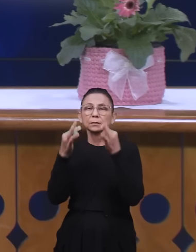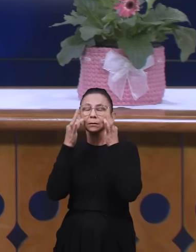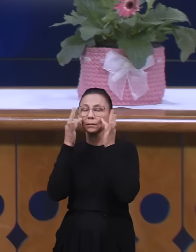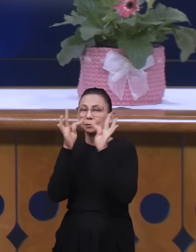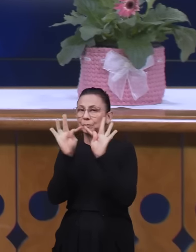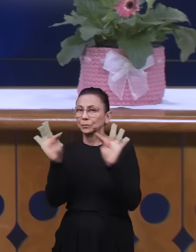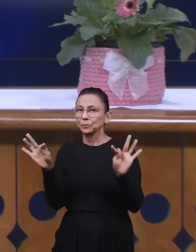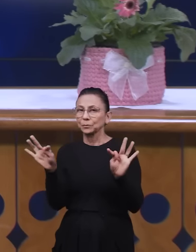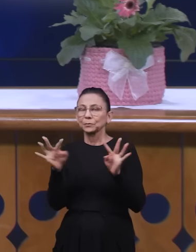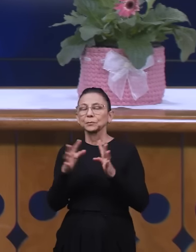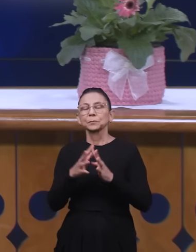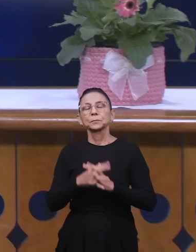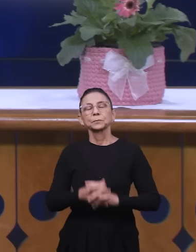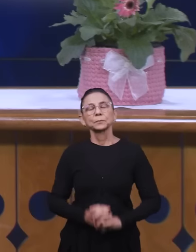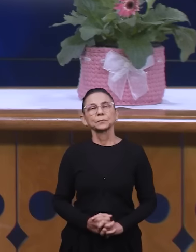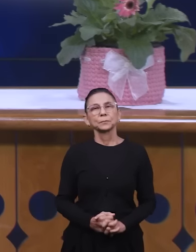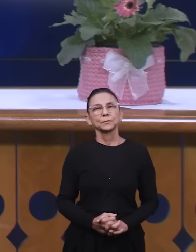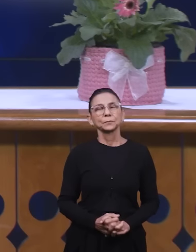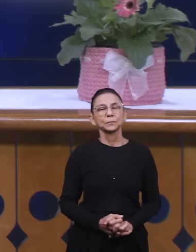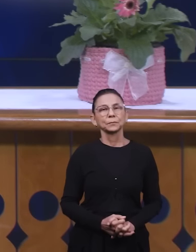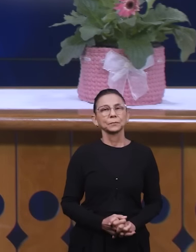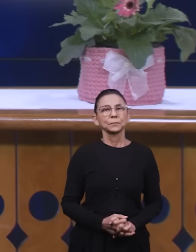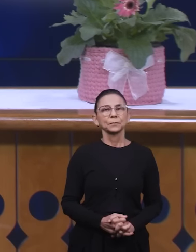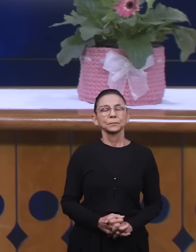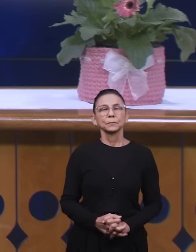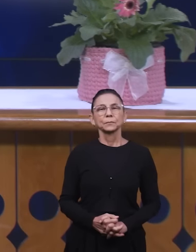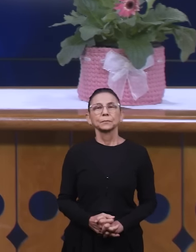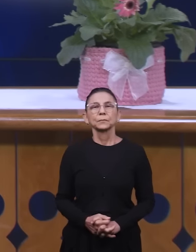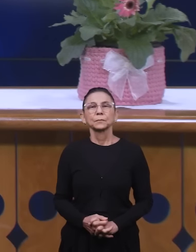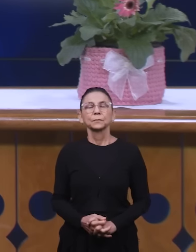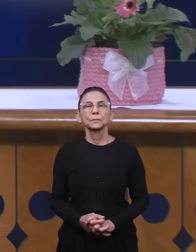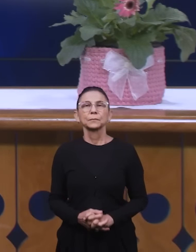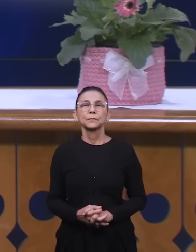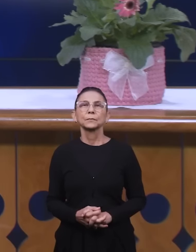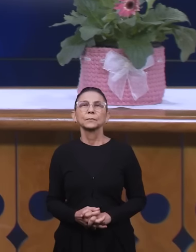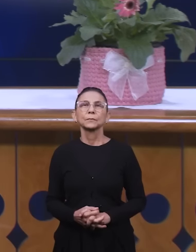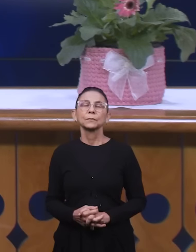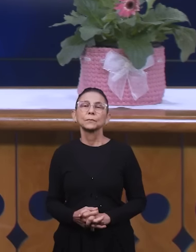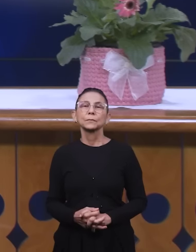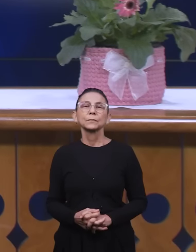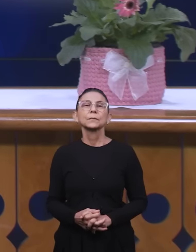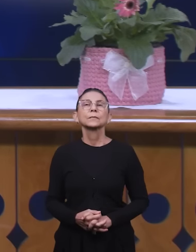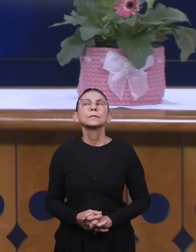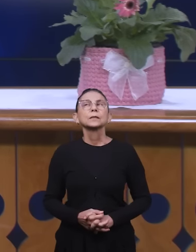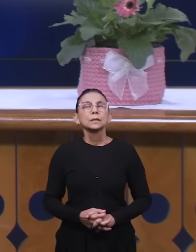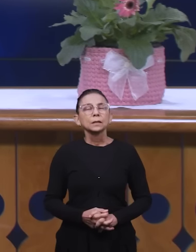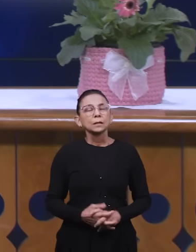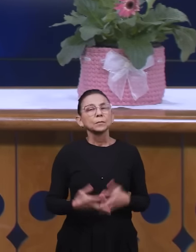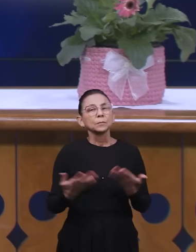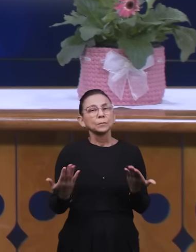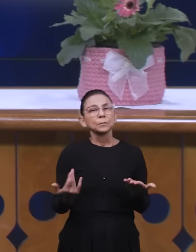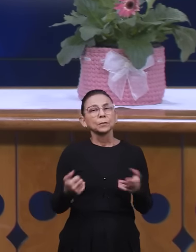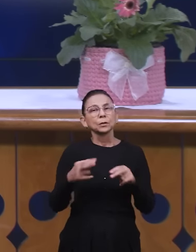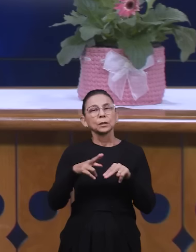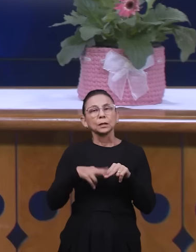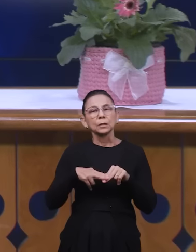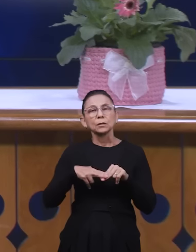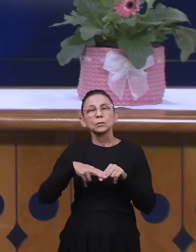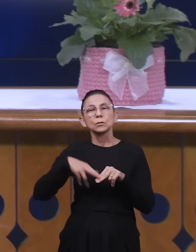para nós. Por isso, o Senhor nos tem dado esta grande